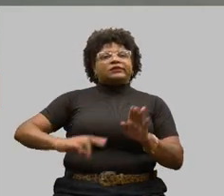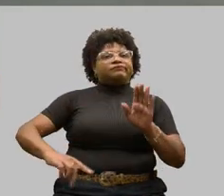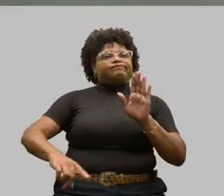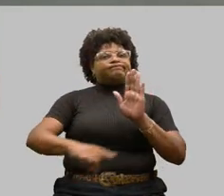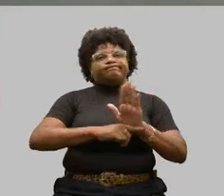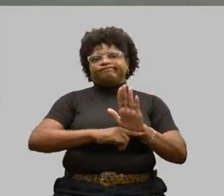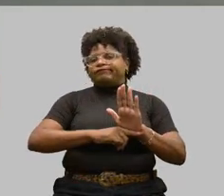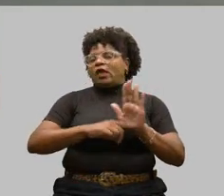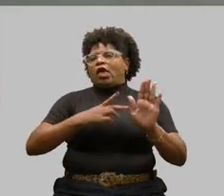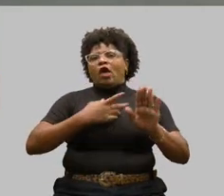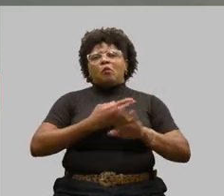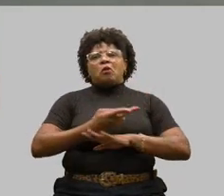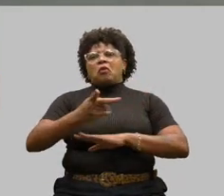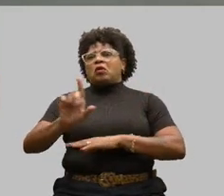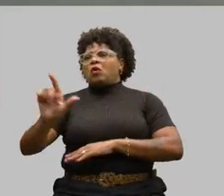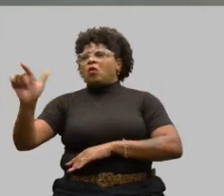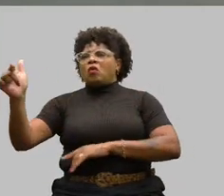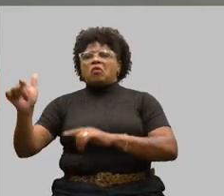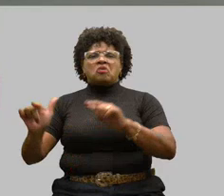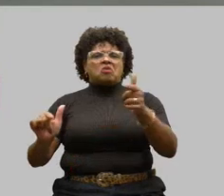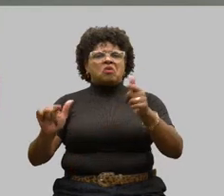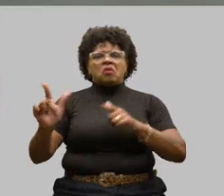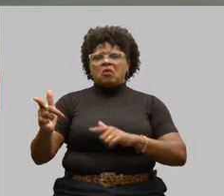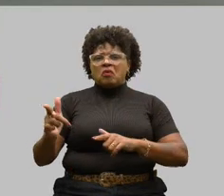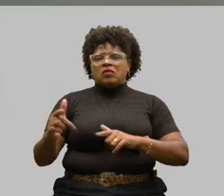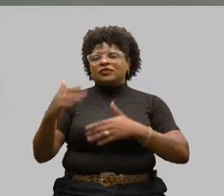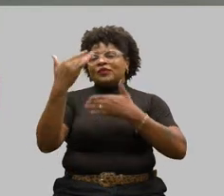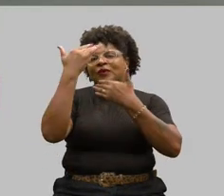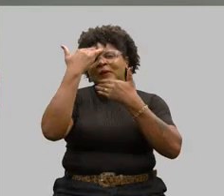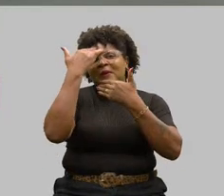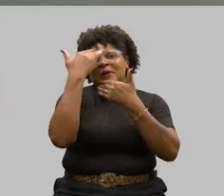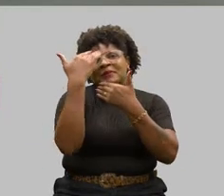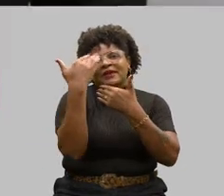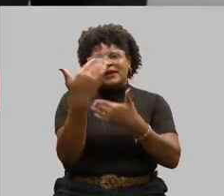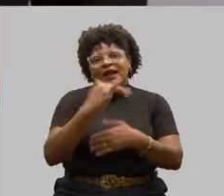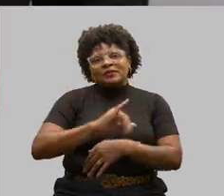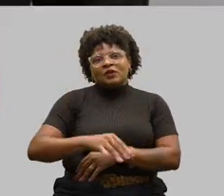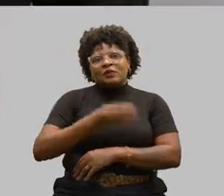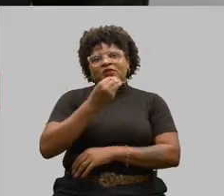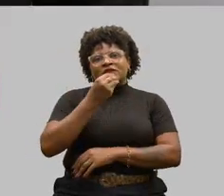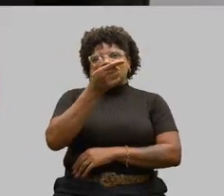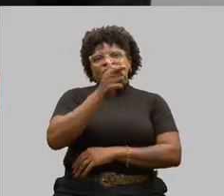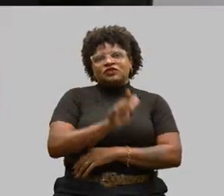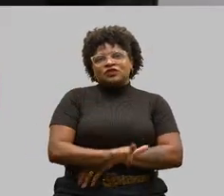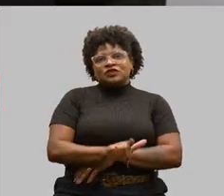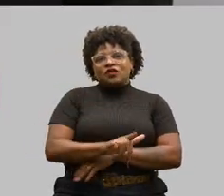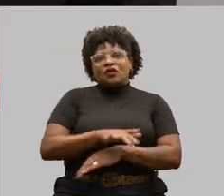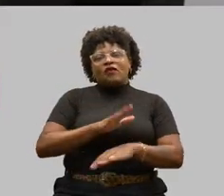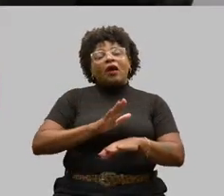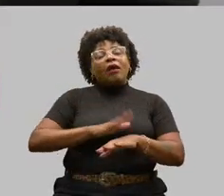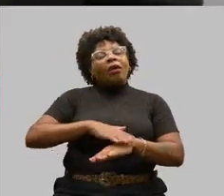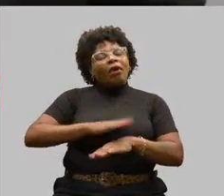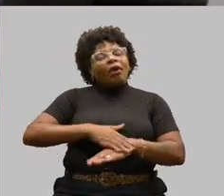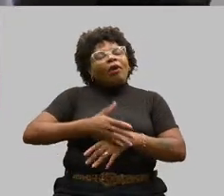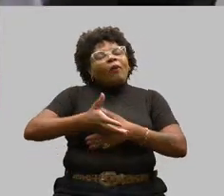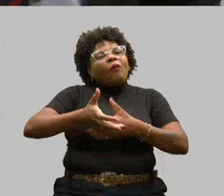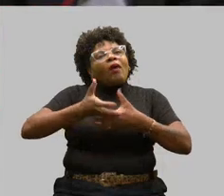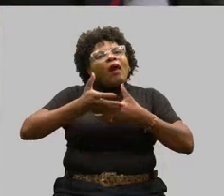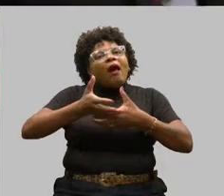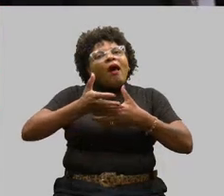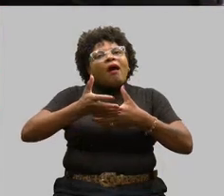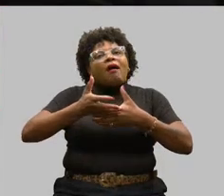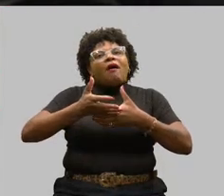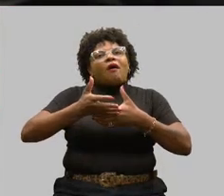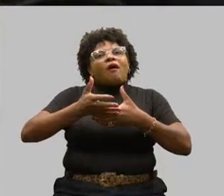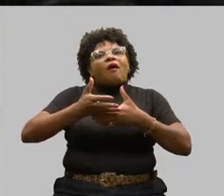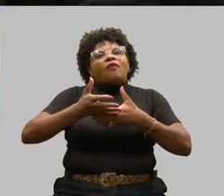mas o outro dá e é por aí obrigado por mais uma vez pela oportunidade e eu quero ser útil eu preciso ser